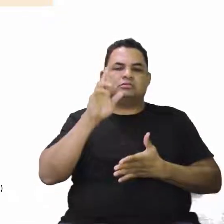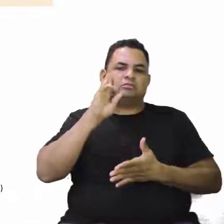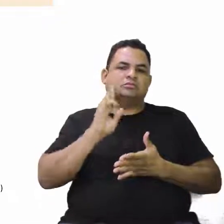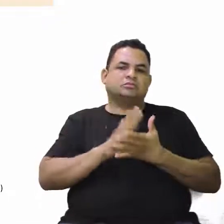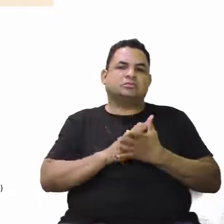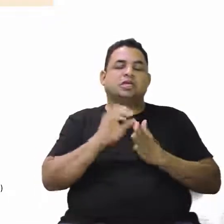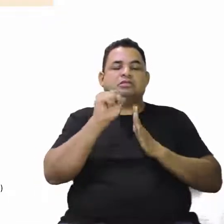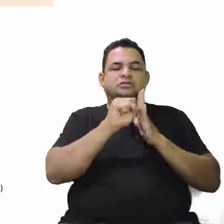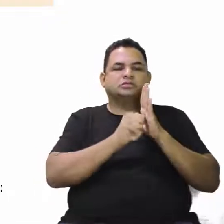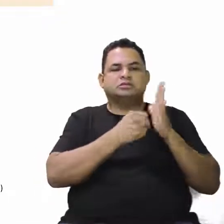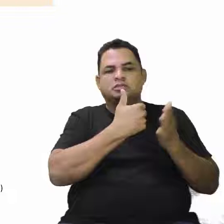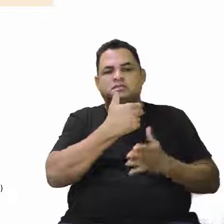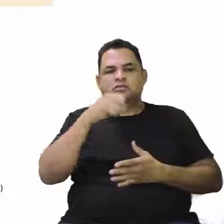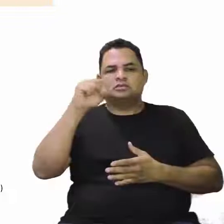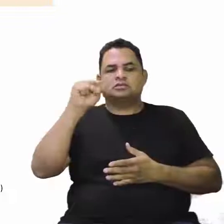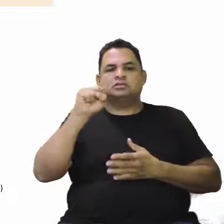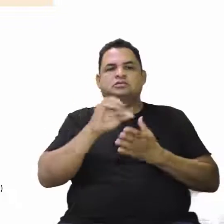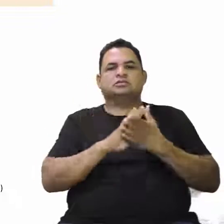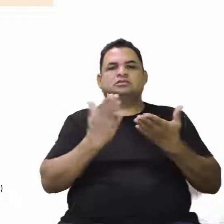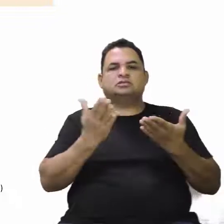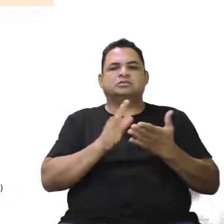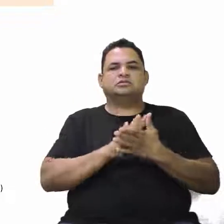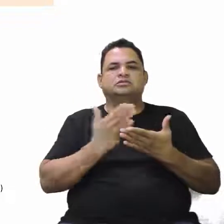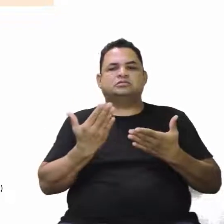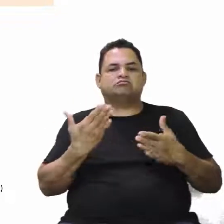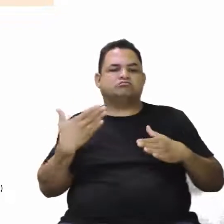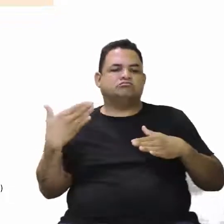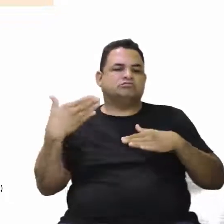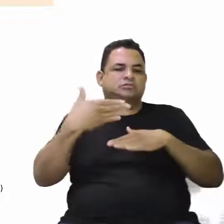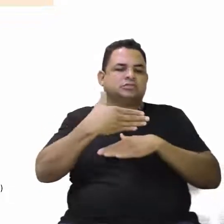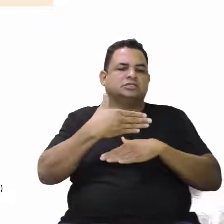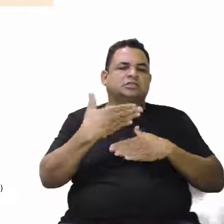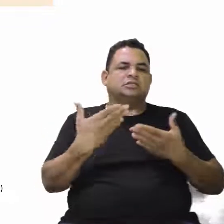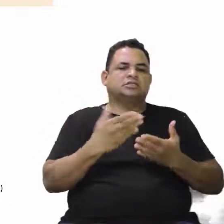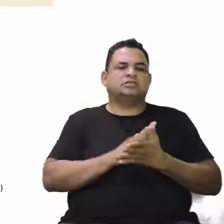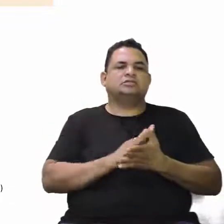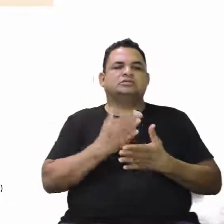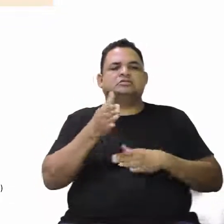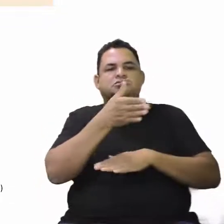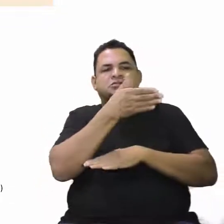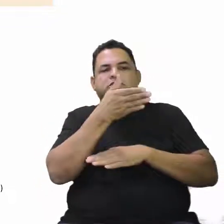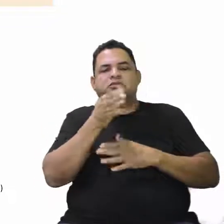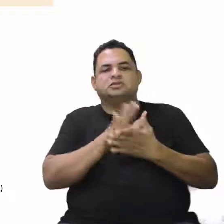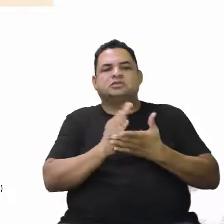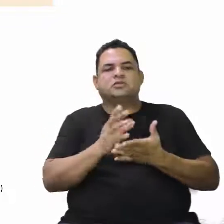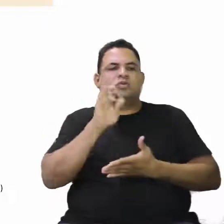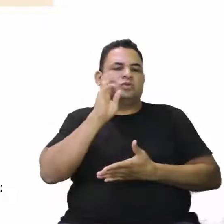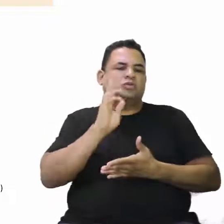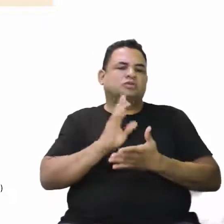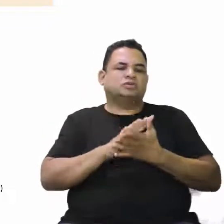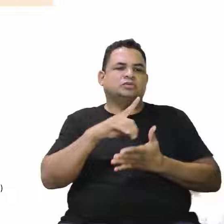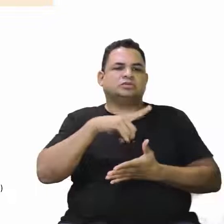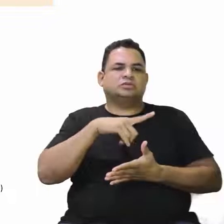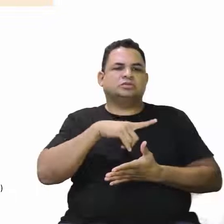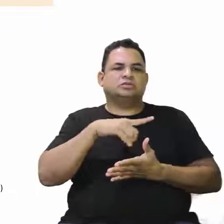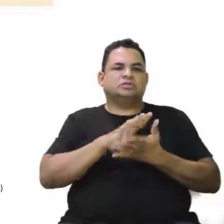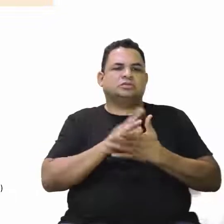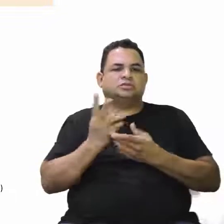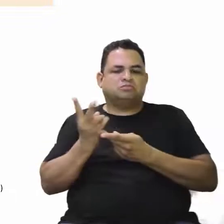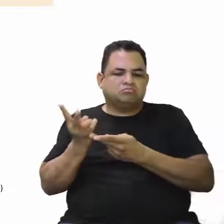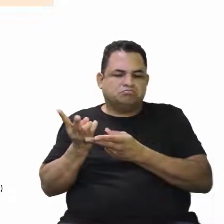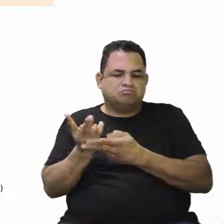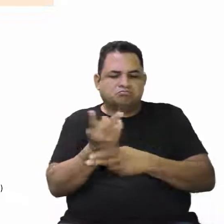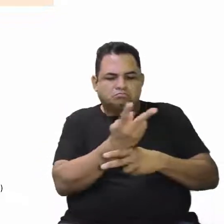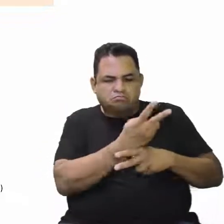lá no século XVIII, as entradas da bandeira, que Rondônia, nós tínhamos aí a procura